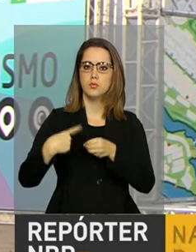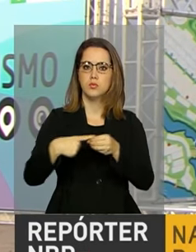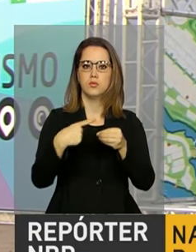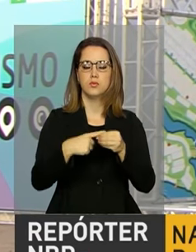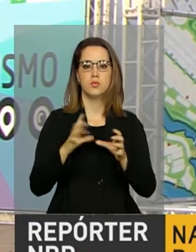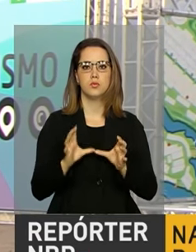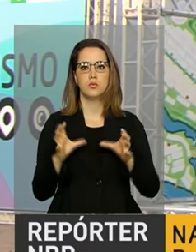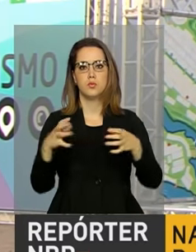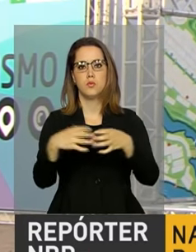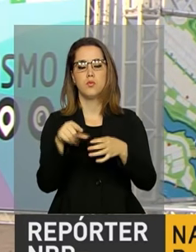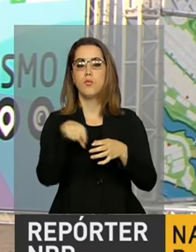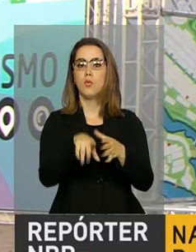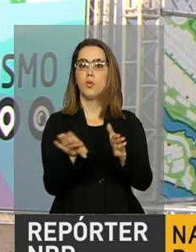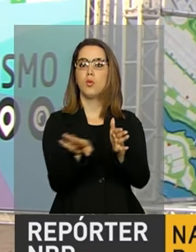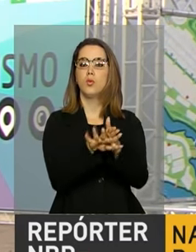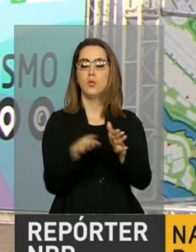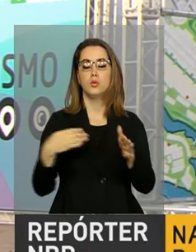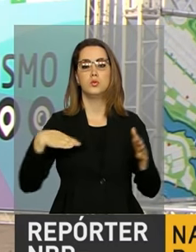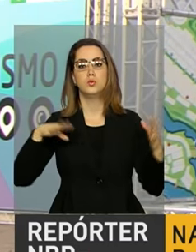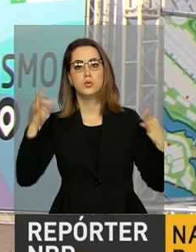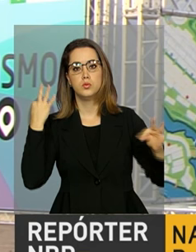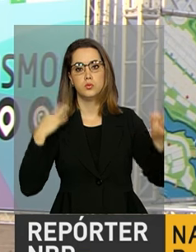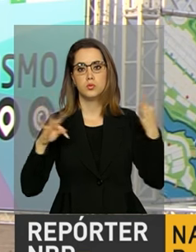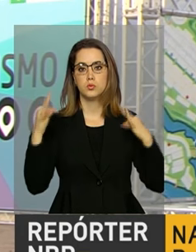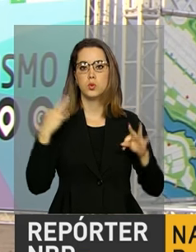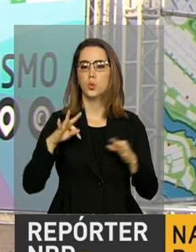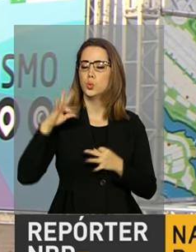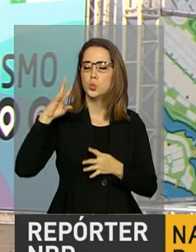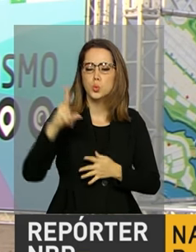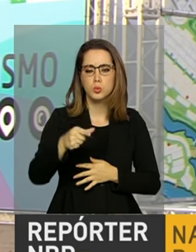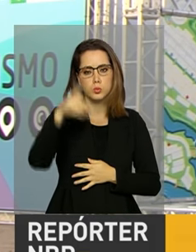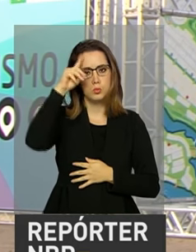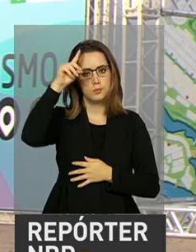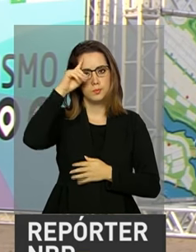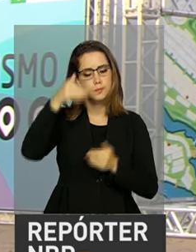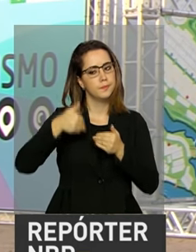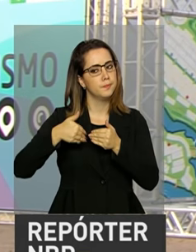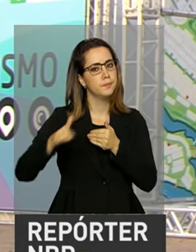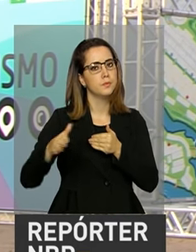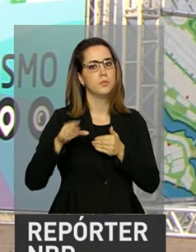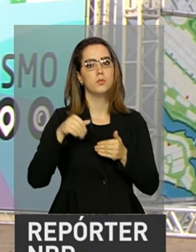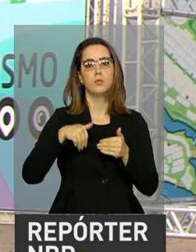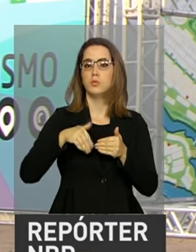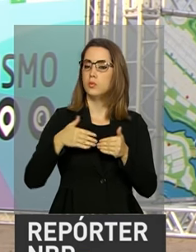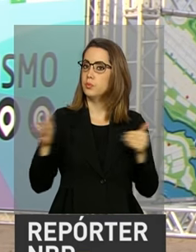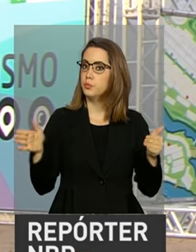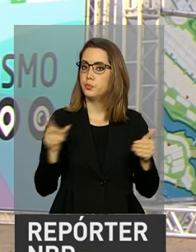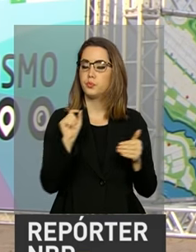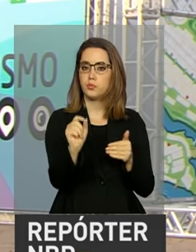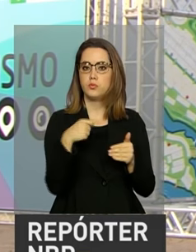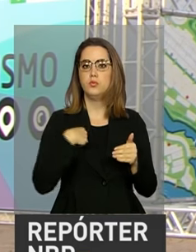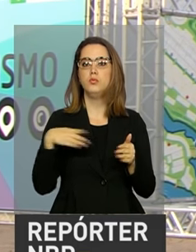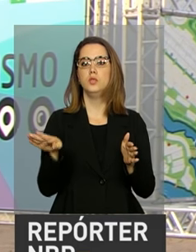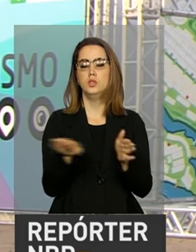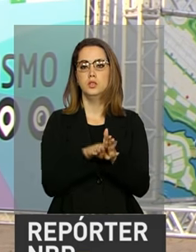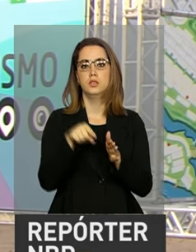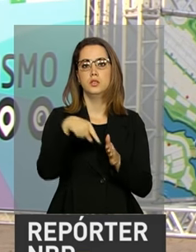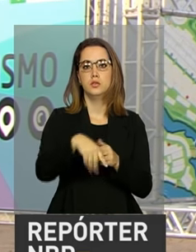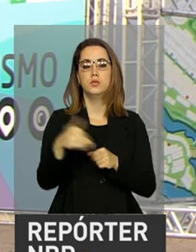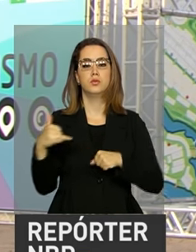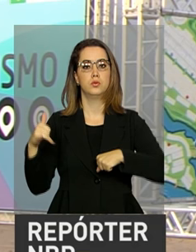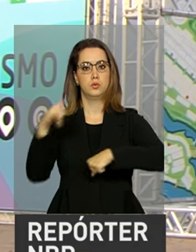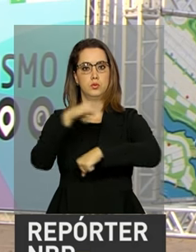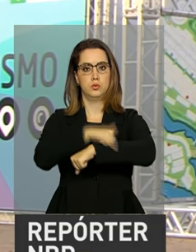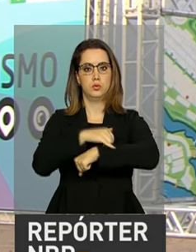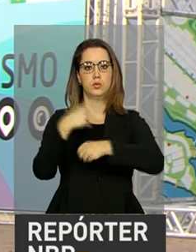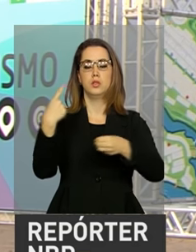os centros de atendimento ao turista estarão abertos todos os dias aqui em Brasília os centros vão funcionar no aeroporto